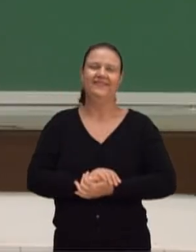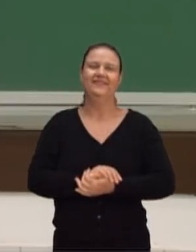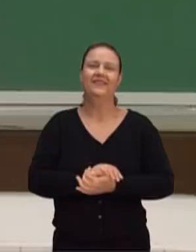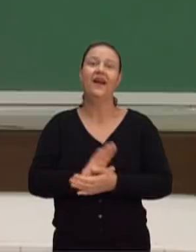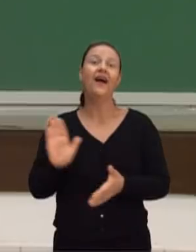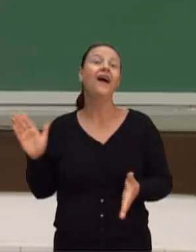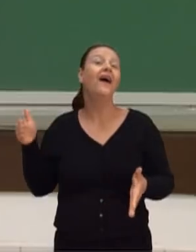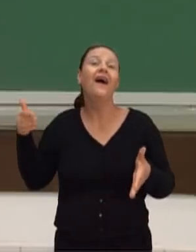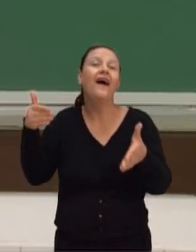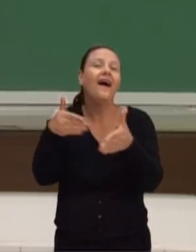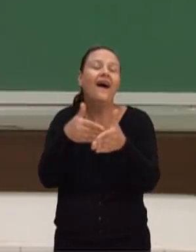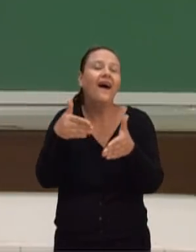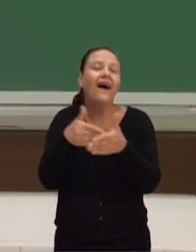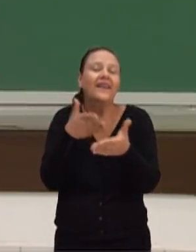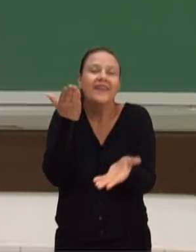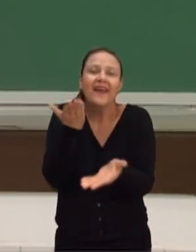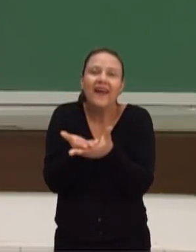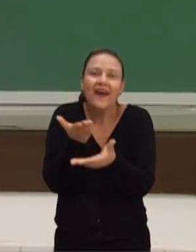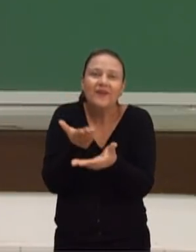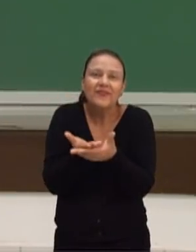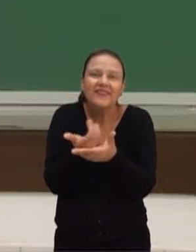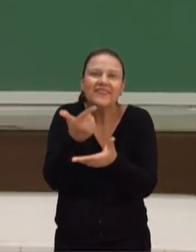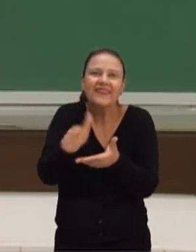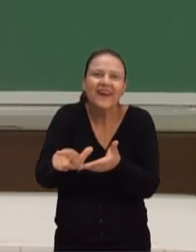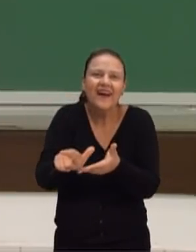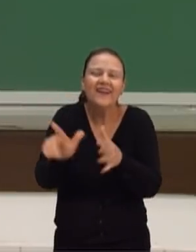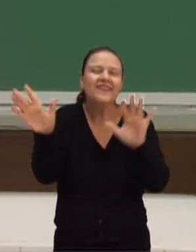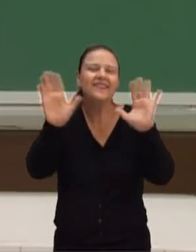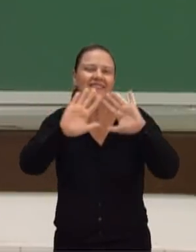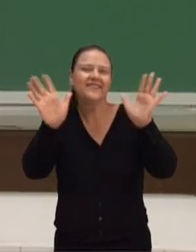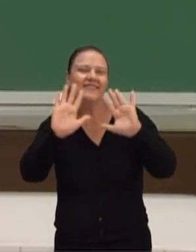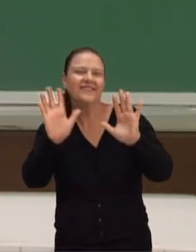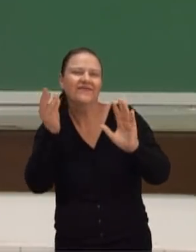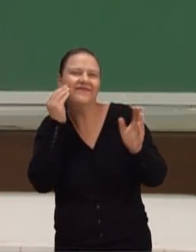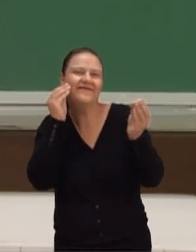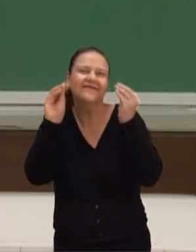Até a próxima aula. Tchau, pessoal. Um beijo